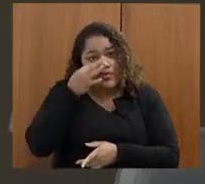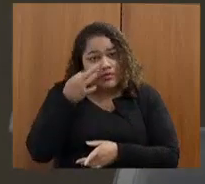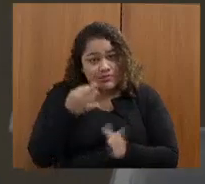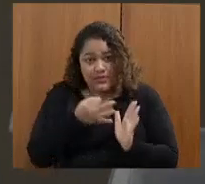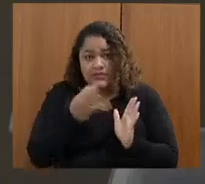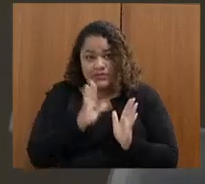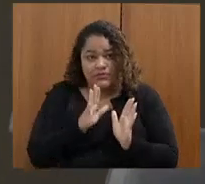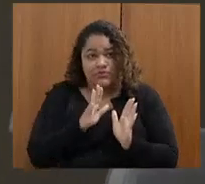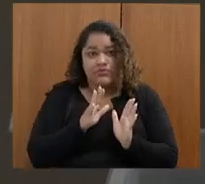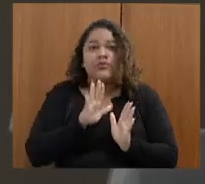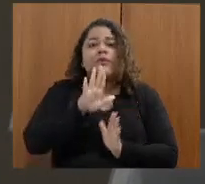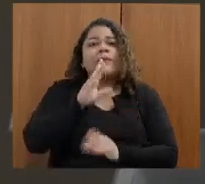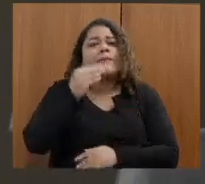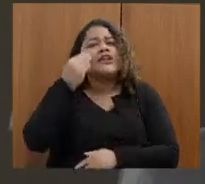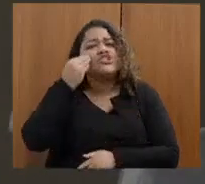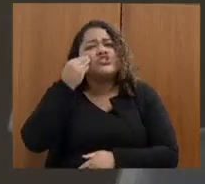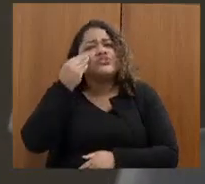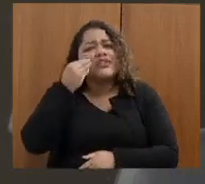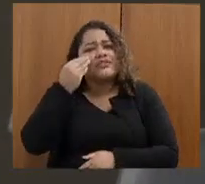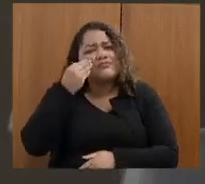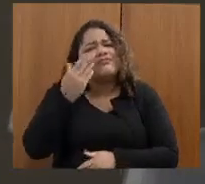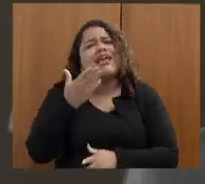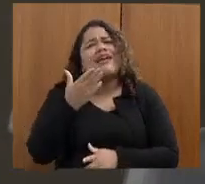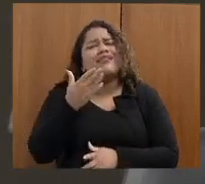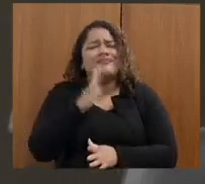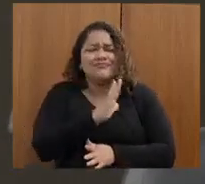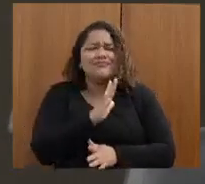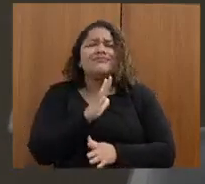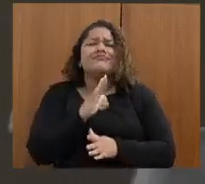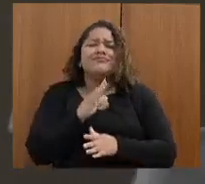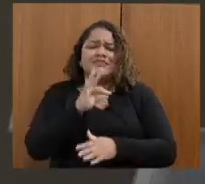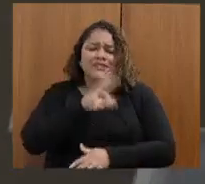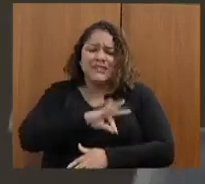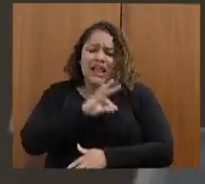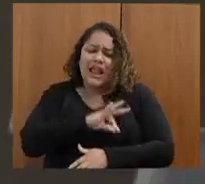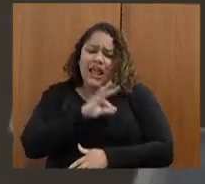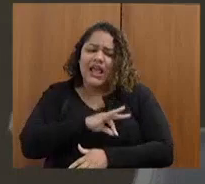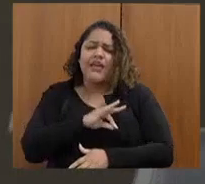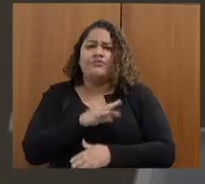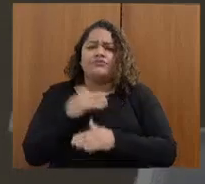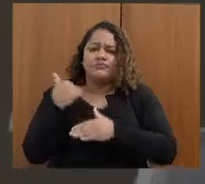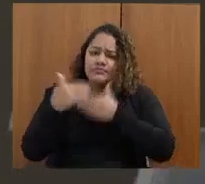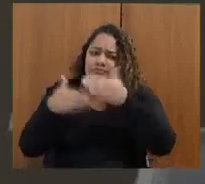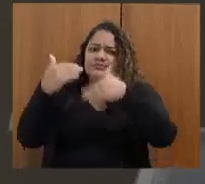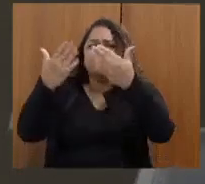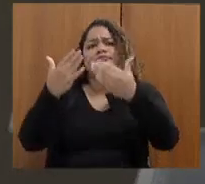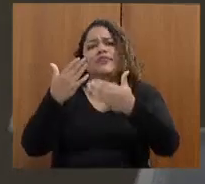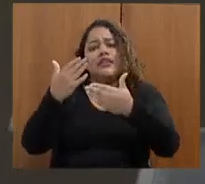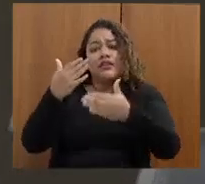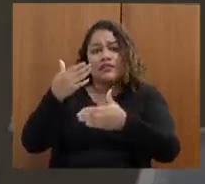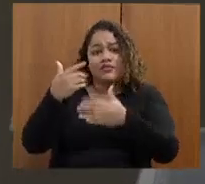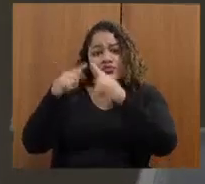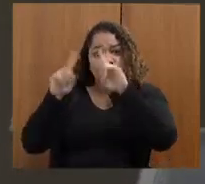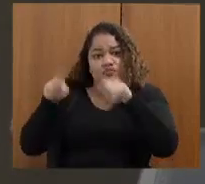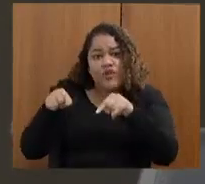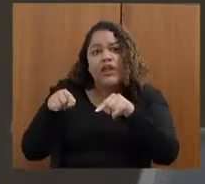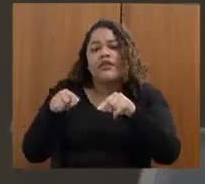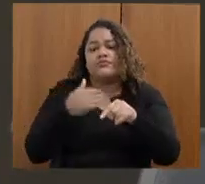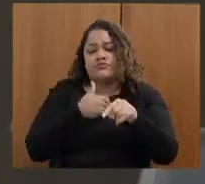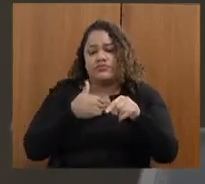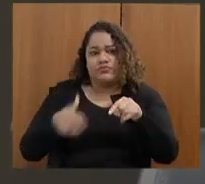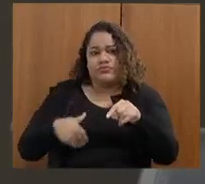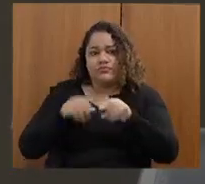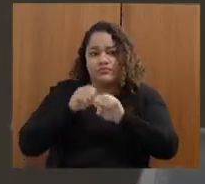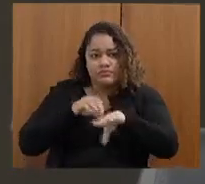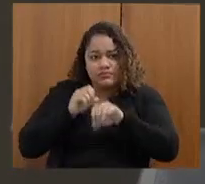para que a gente possa avançar né com o salários tanto do servidores da educação e no caso da